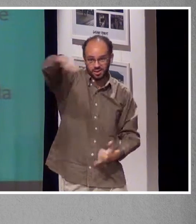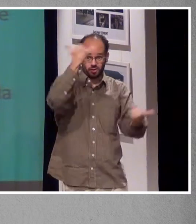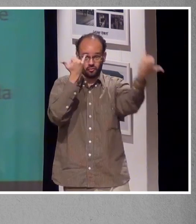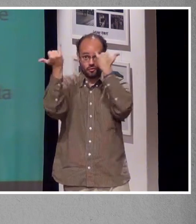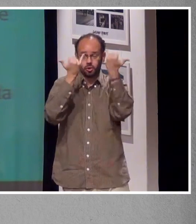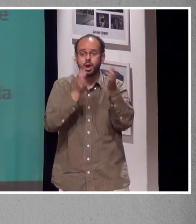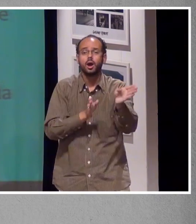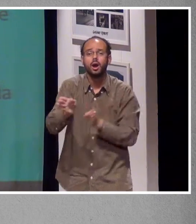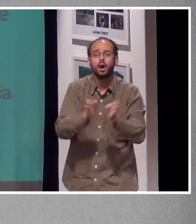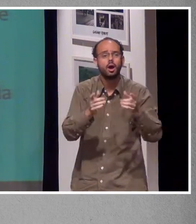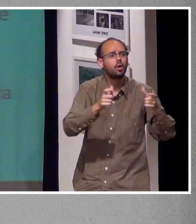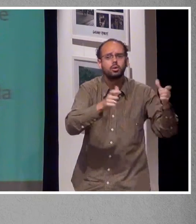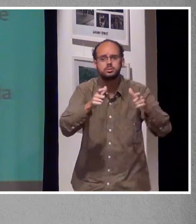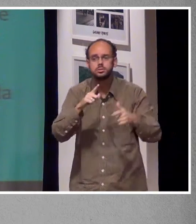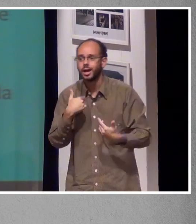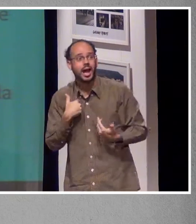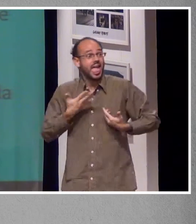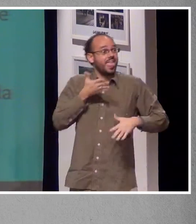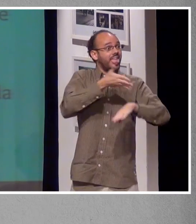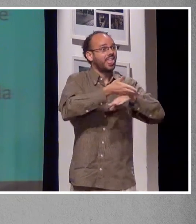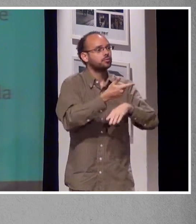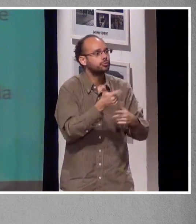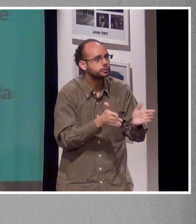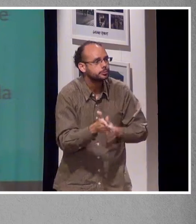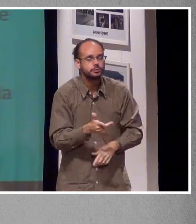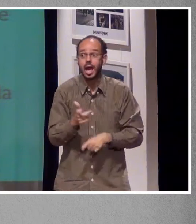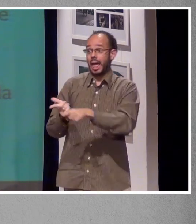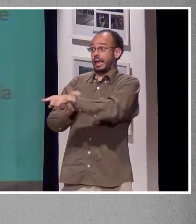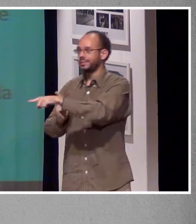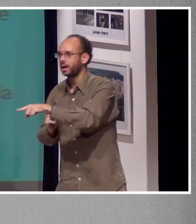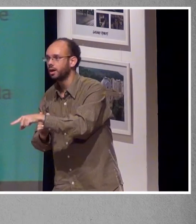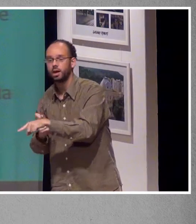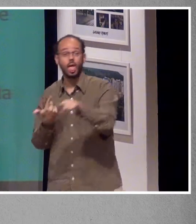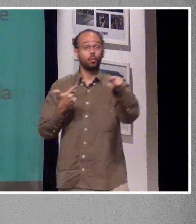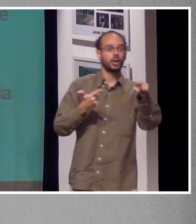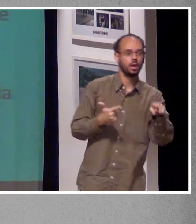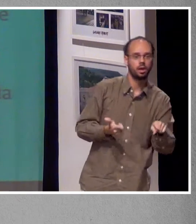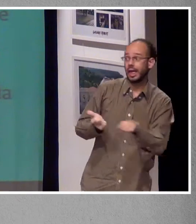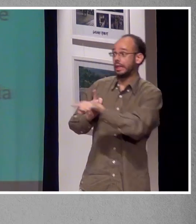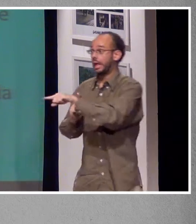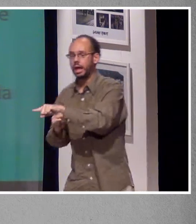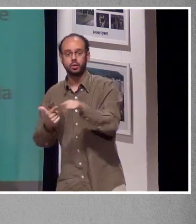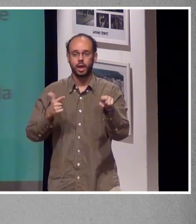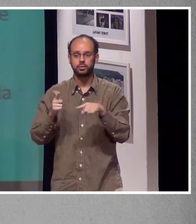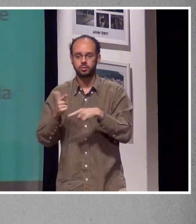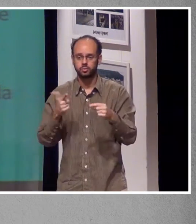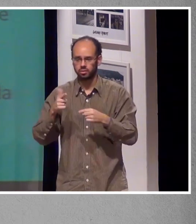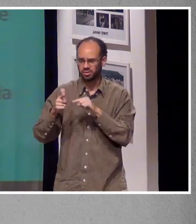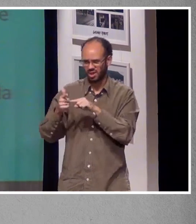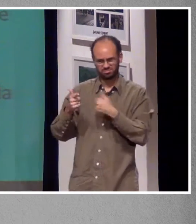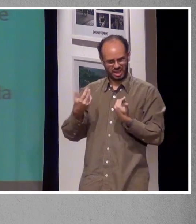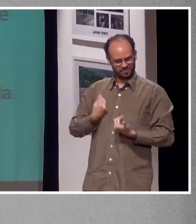são informações circulantes. Acessibilidade, possibilitando a pessoa de estar indo, mas eu vou e